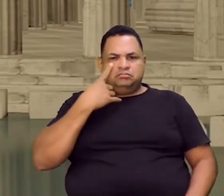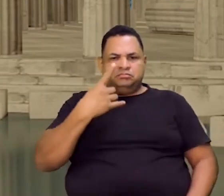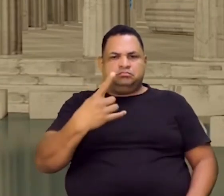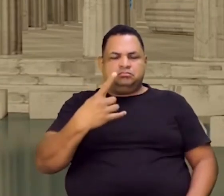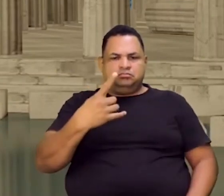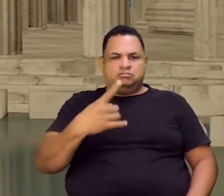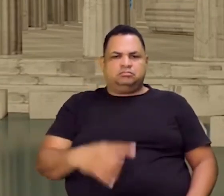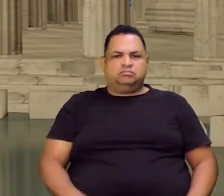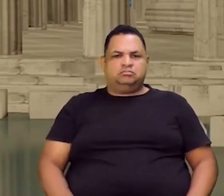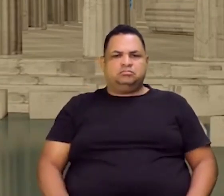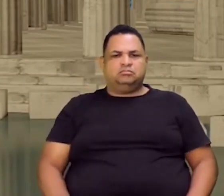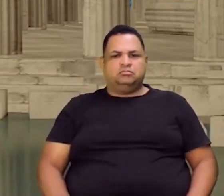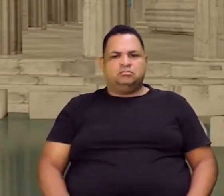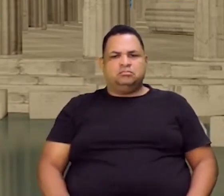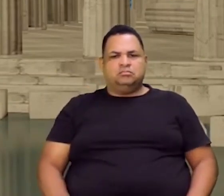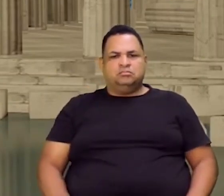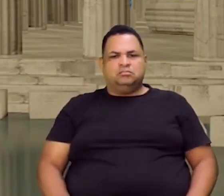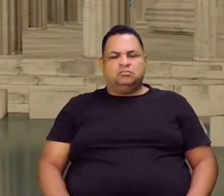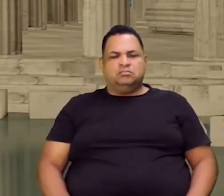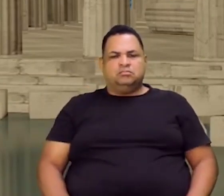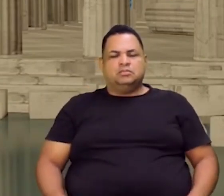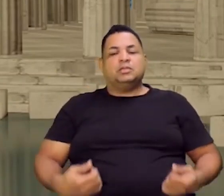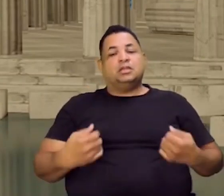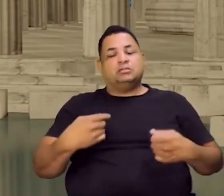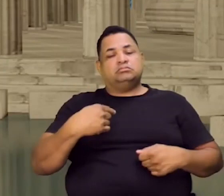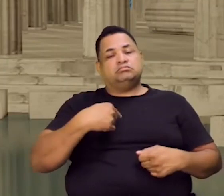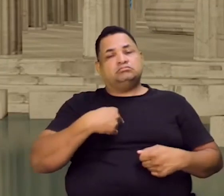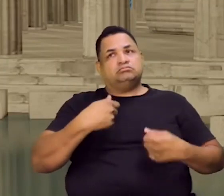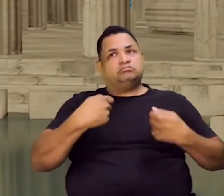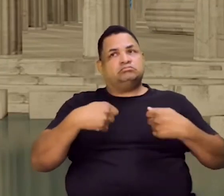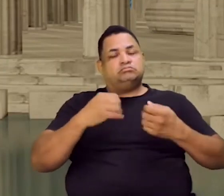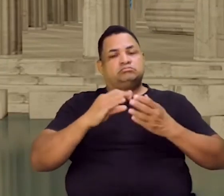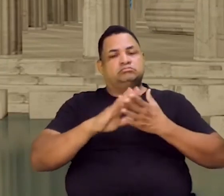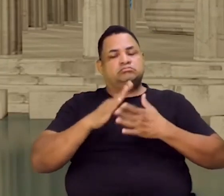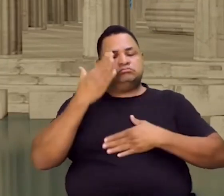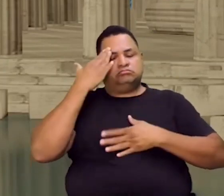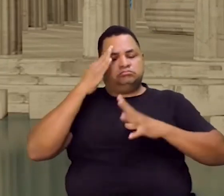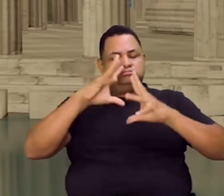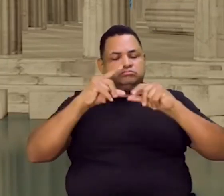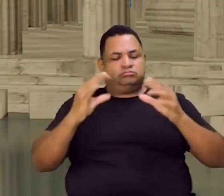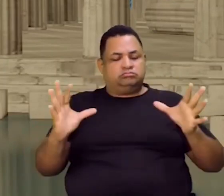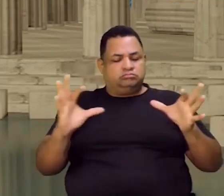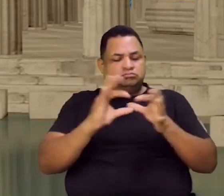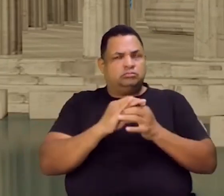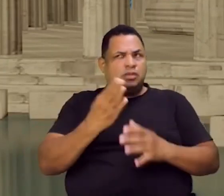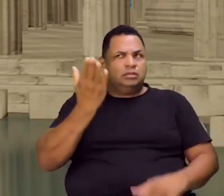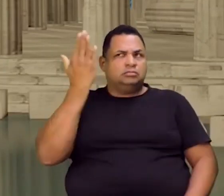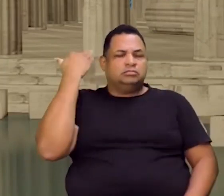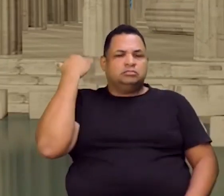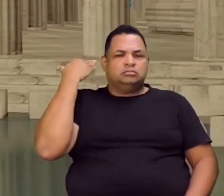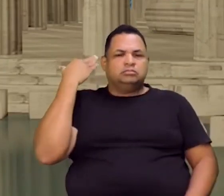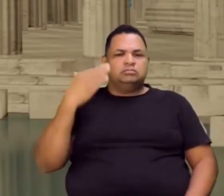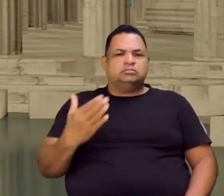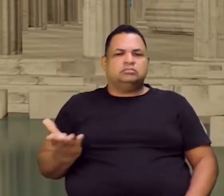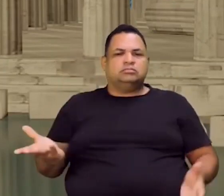verificar que eu posso, né, entender todo o contexto daquela época, né? Então vamos ver agora cada uma delas.